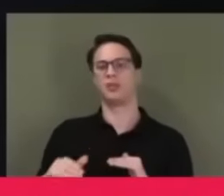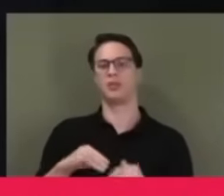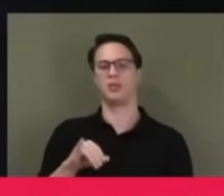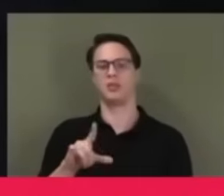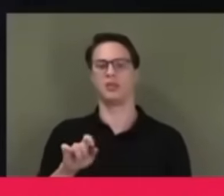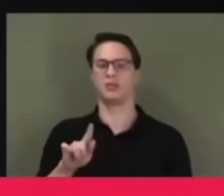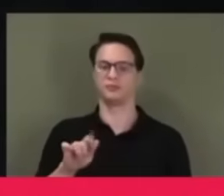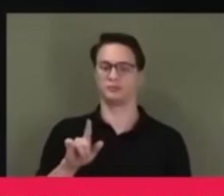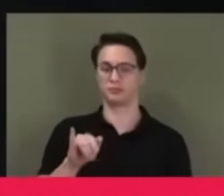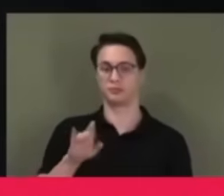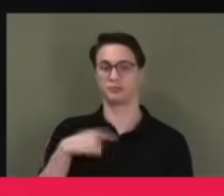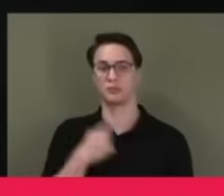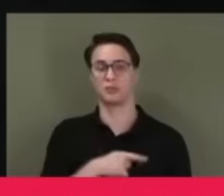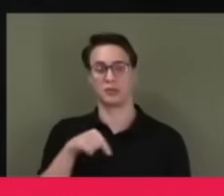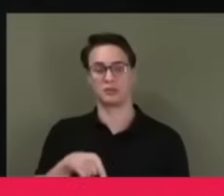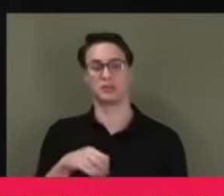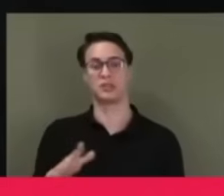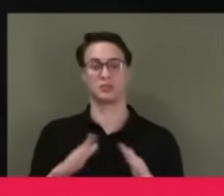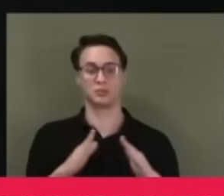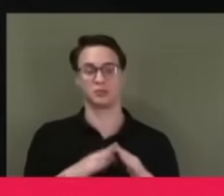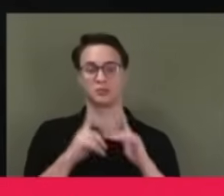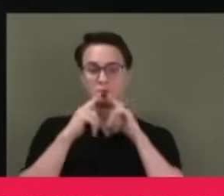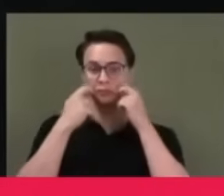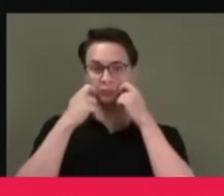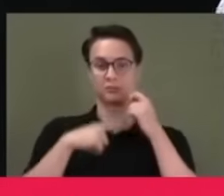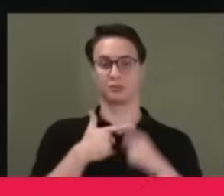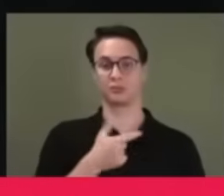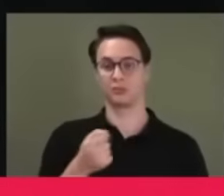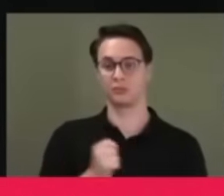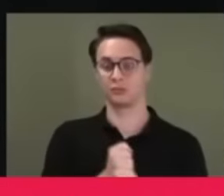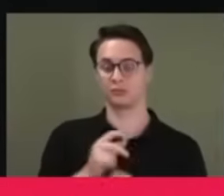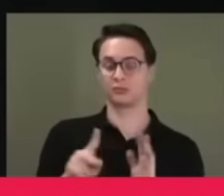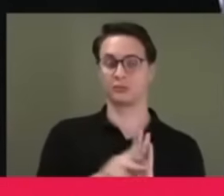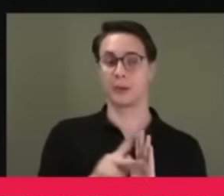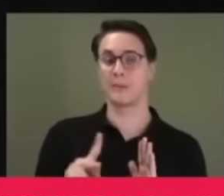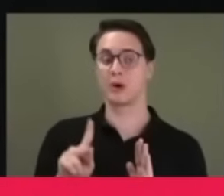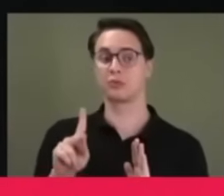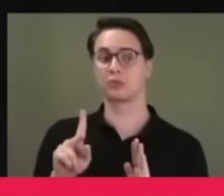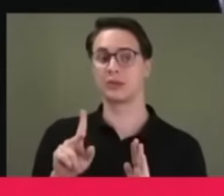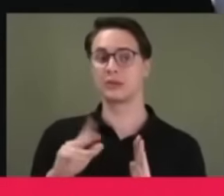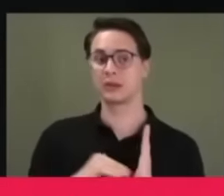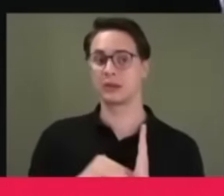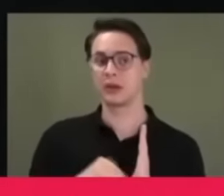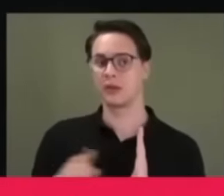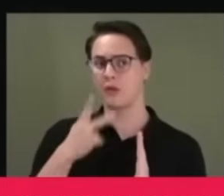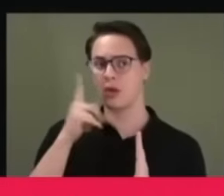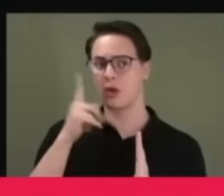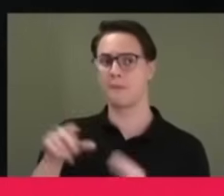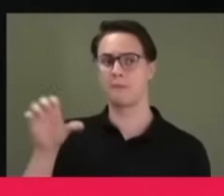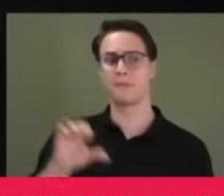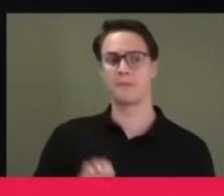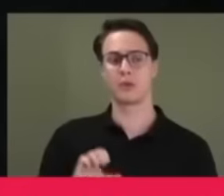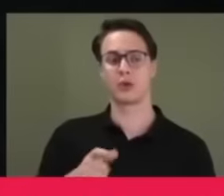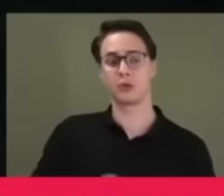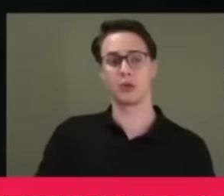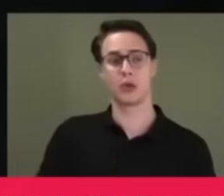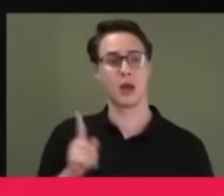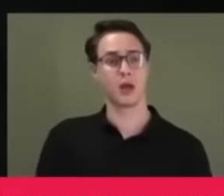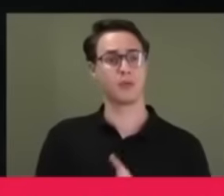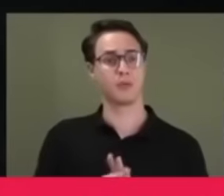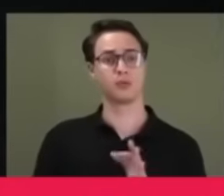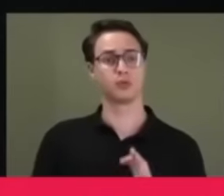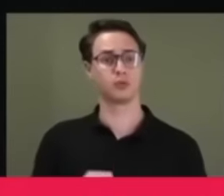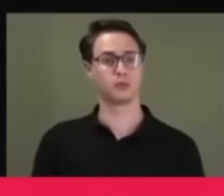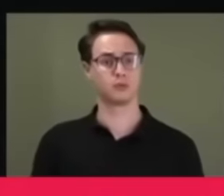ilegalidade. Nós estamos na casa de Rui Barbosa, nos 200 anos do Senado, e Rui disse que a pior das ditaduras é a da